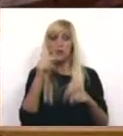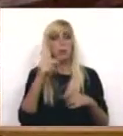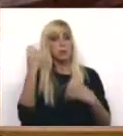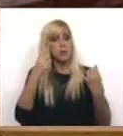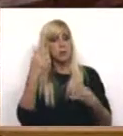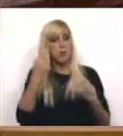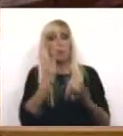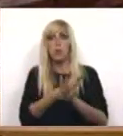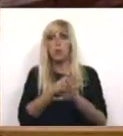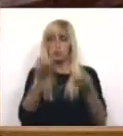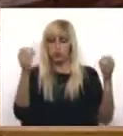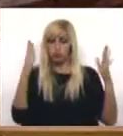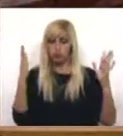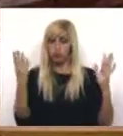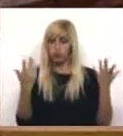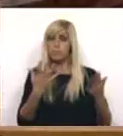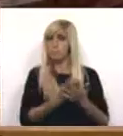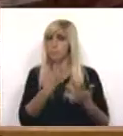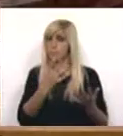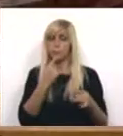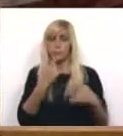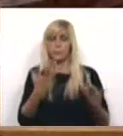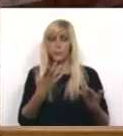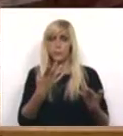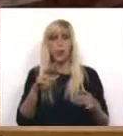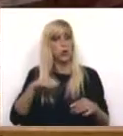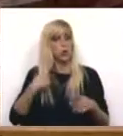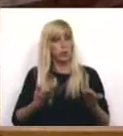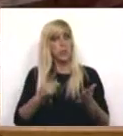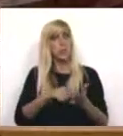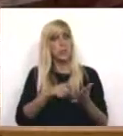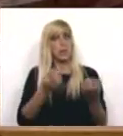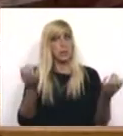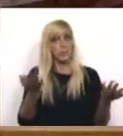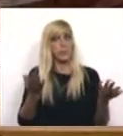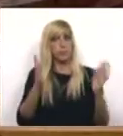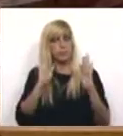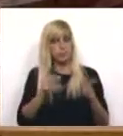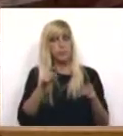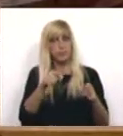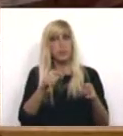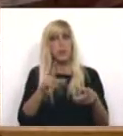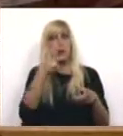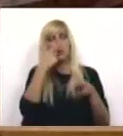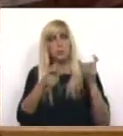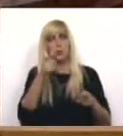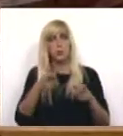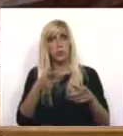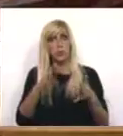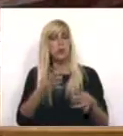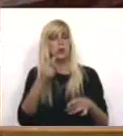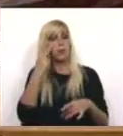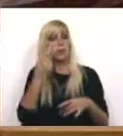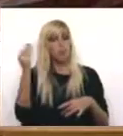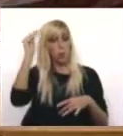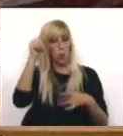os fogos florestais têm vindo a assumir, os Verdes consideram absolutamente necessário que não só as populações residentes em meio rural